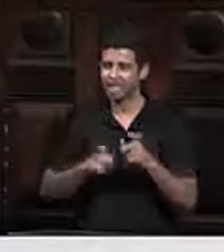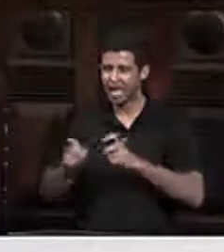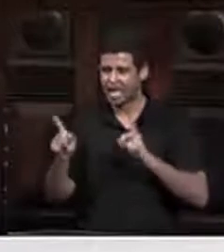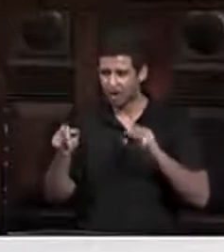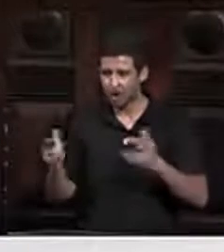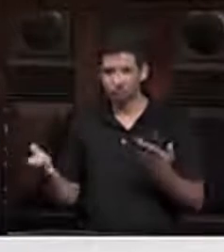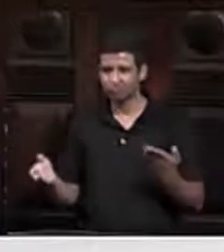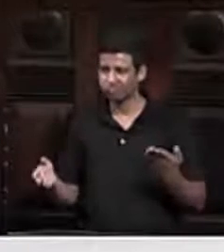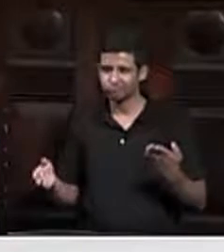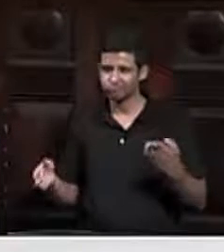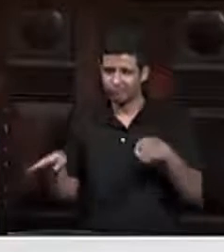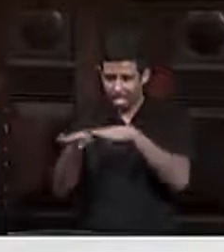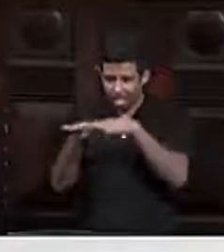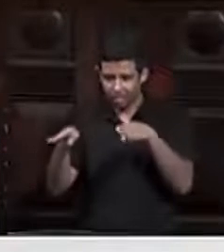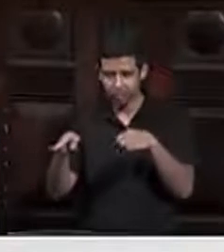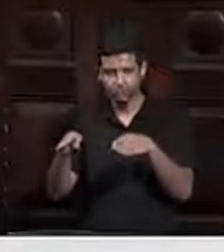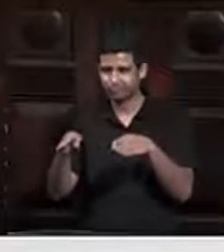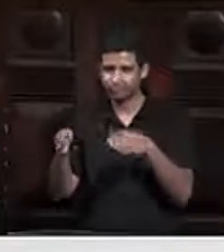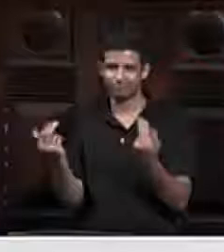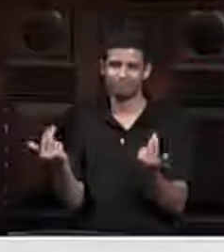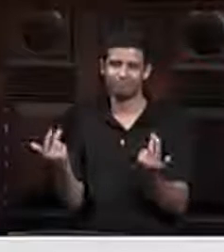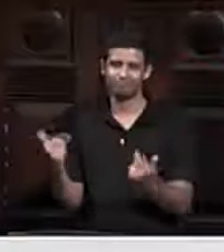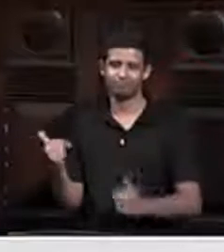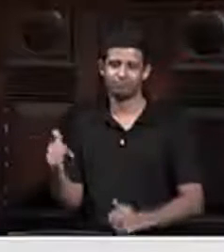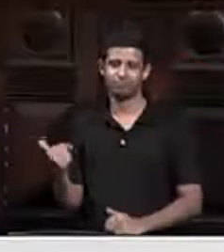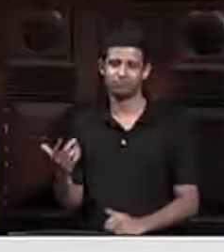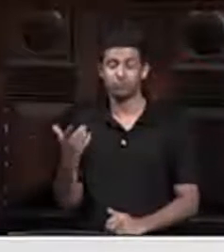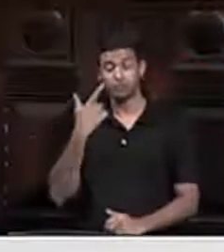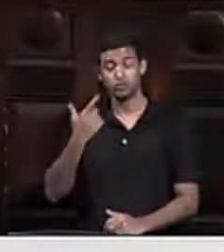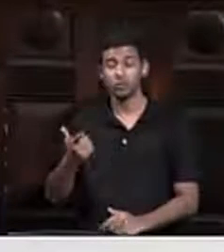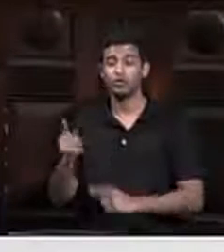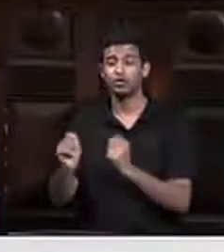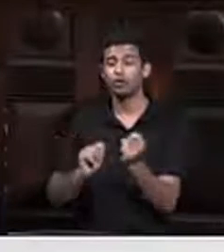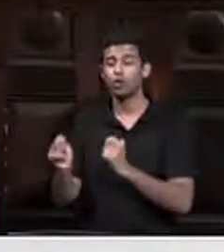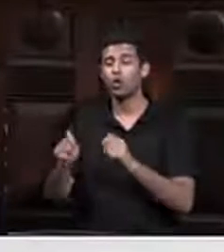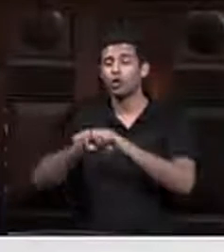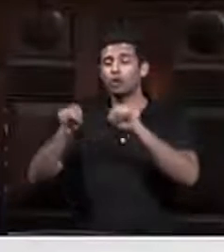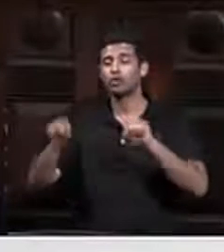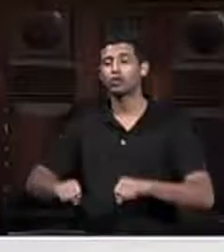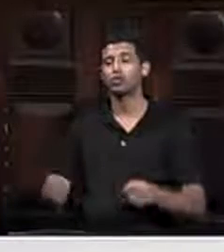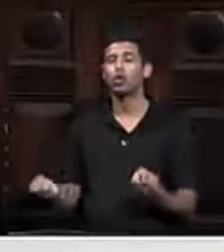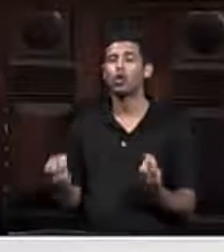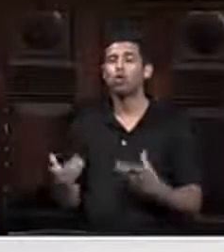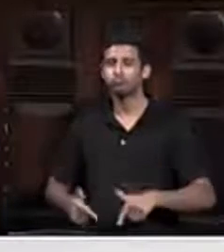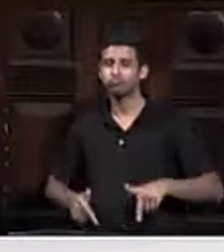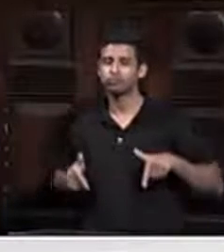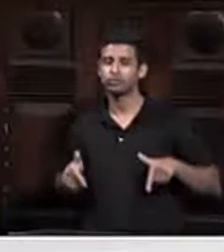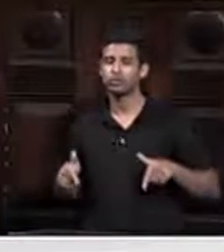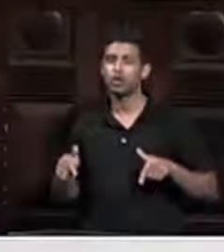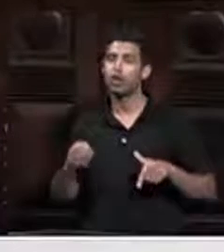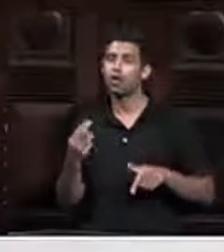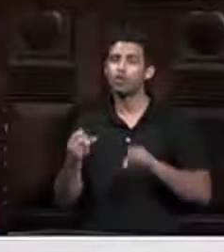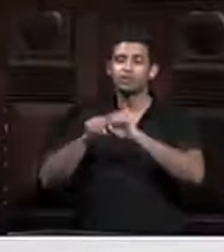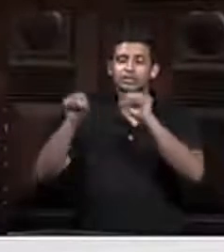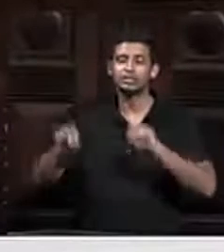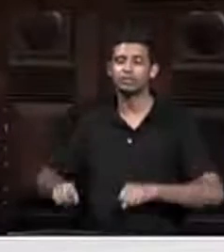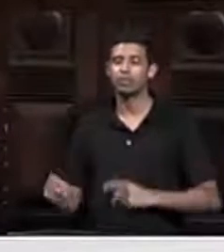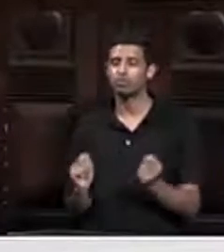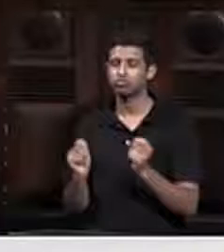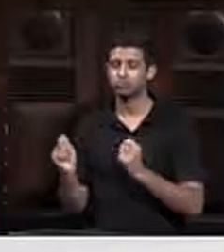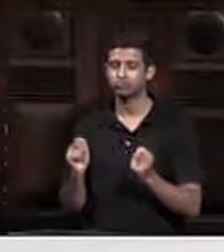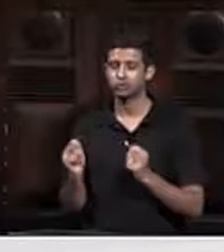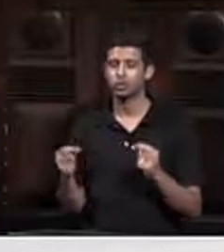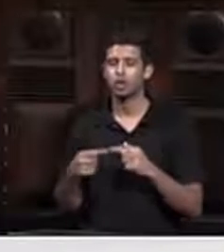Então, senhor presidente, o sistema de controle das armas, o sistema de controle